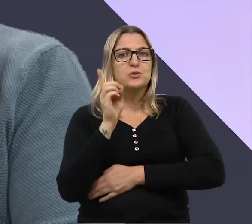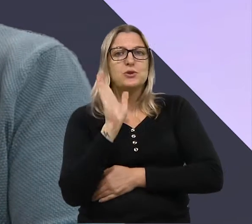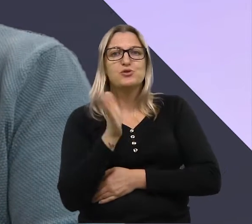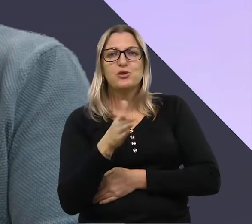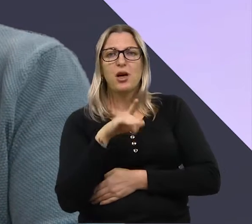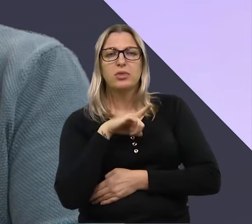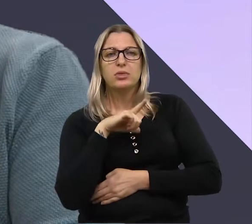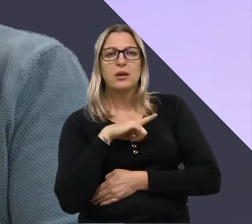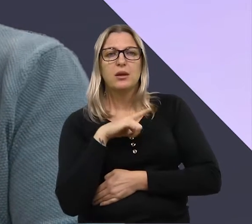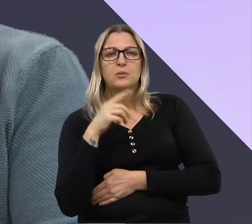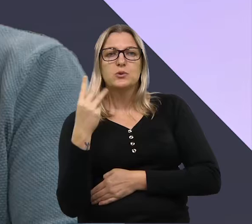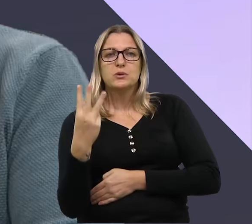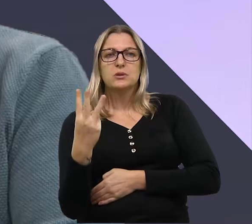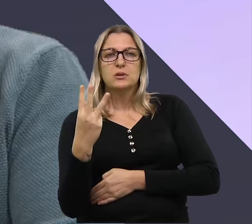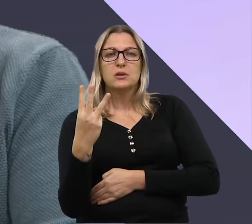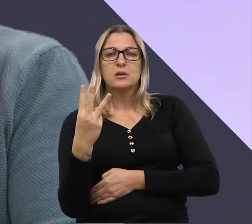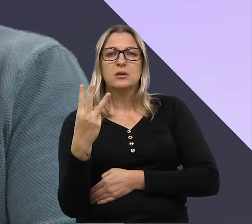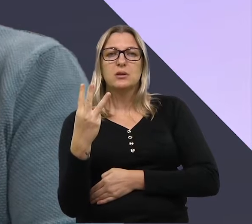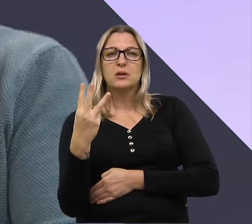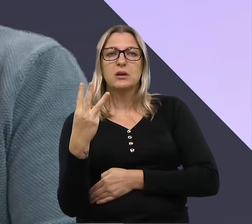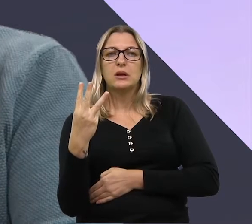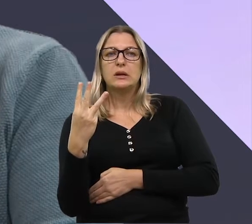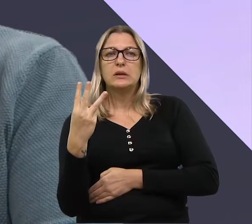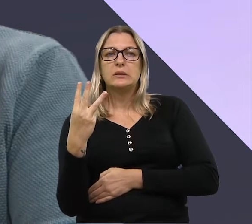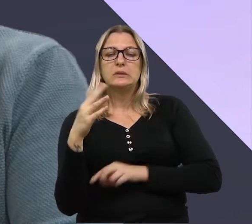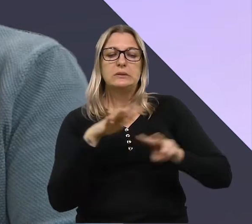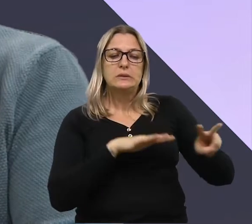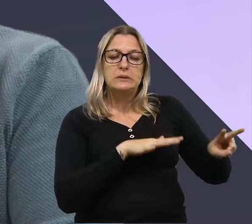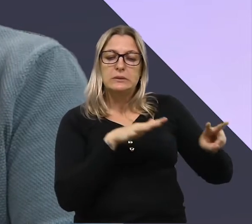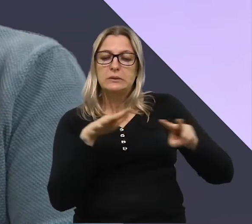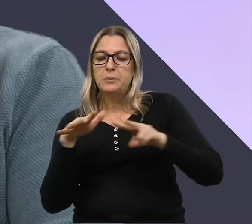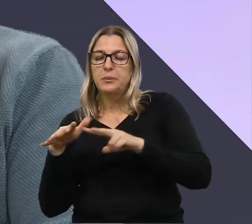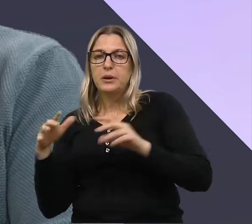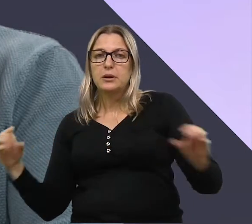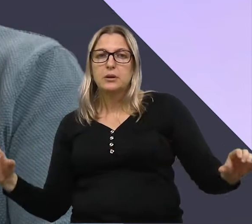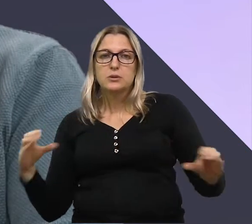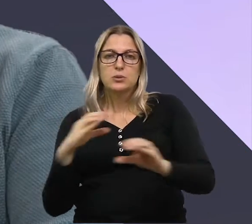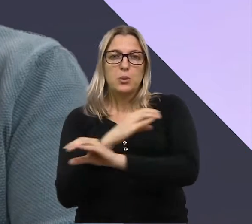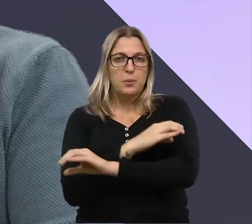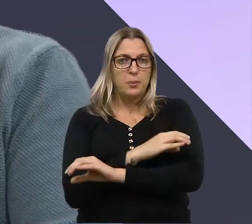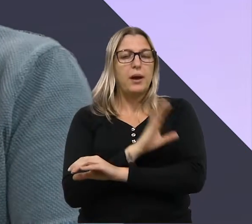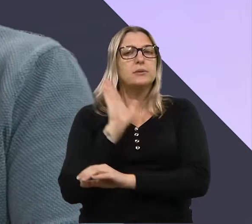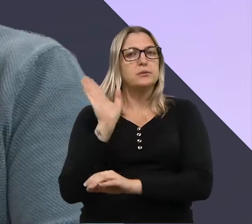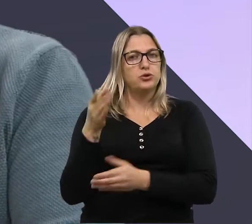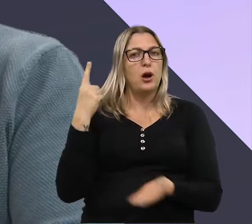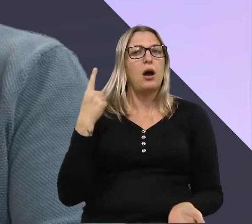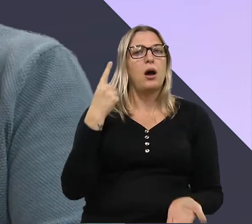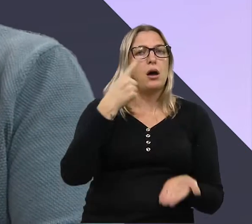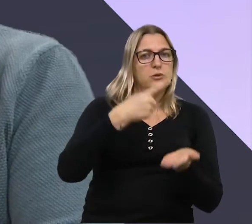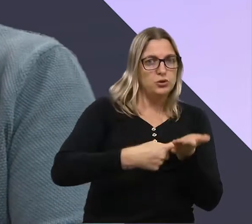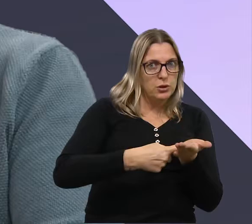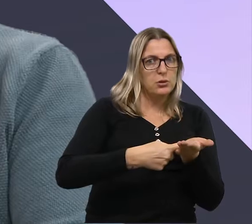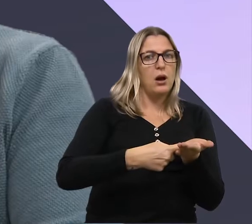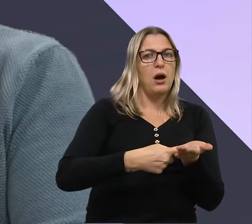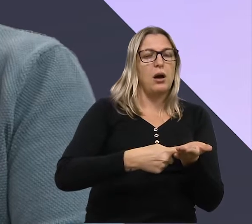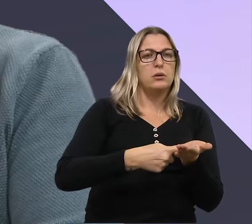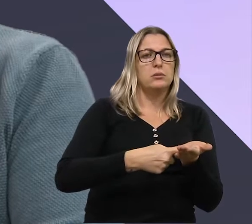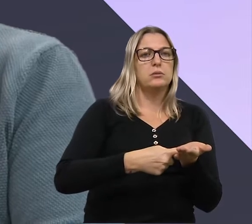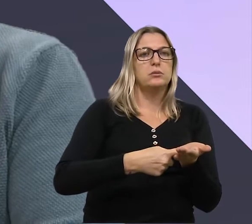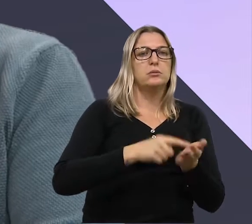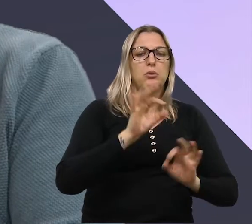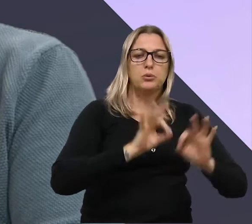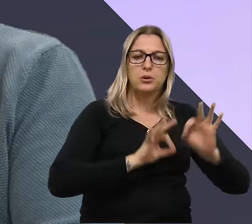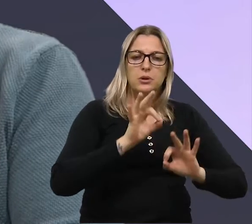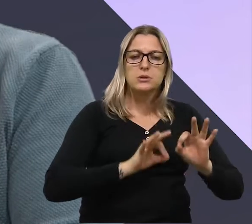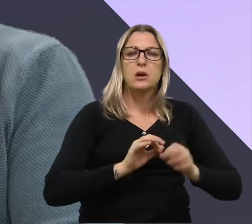mas nós temos já três semanas com completas agendados é tão a gente a gente